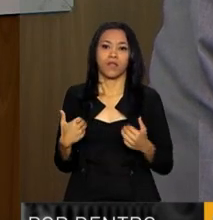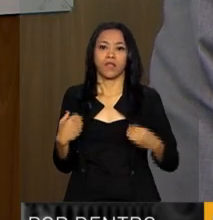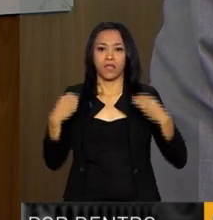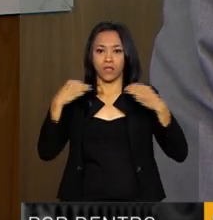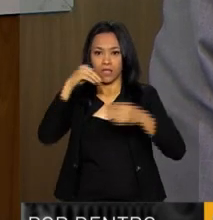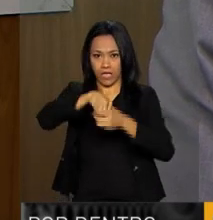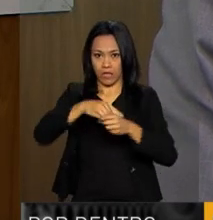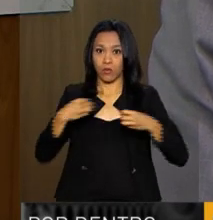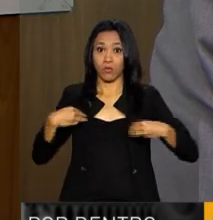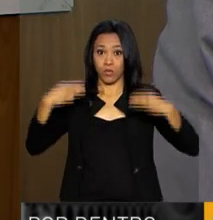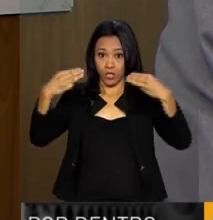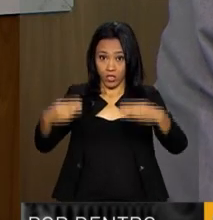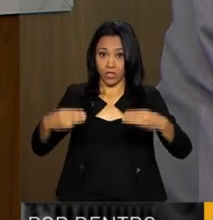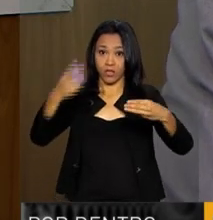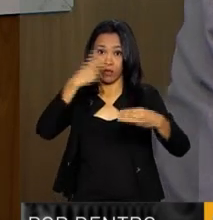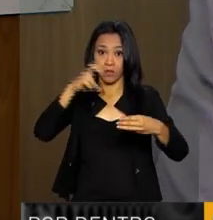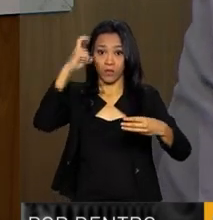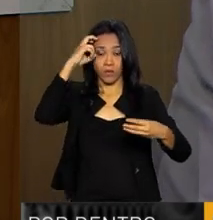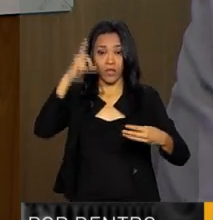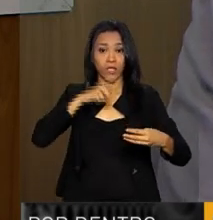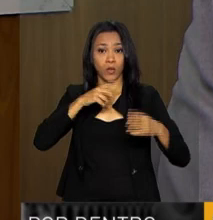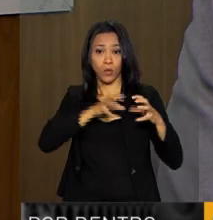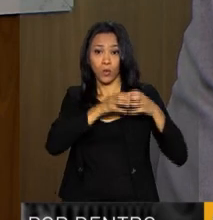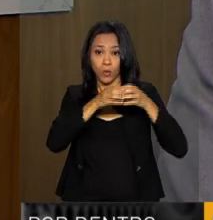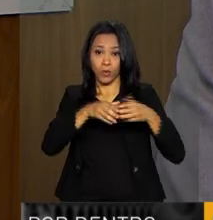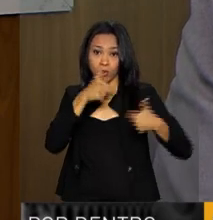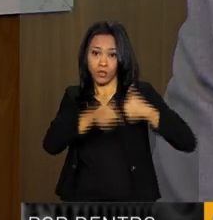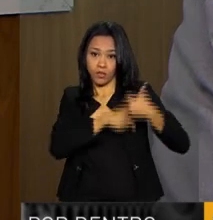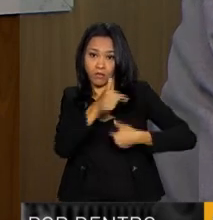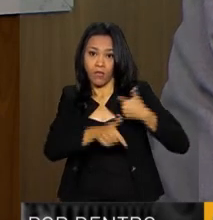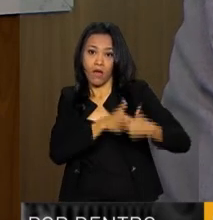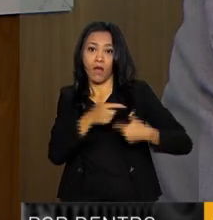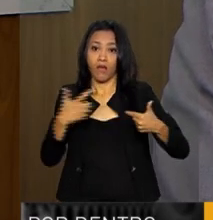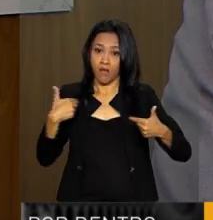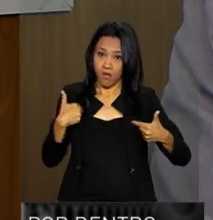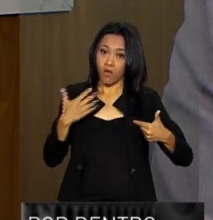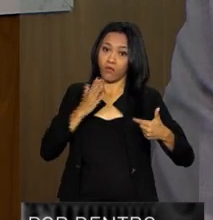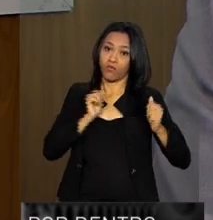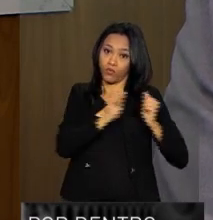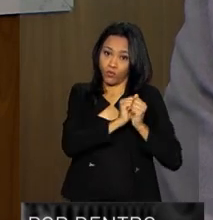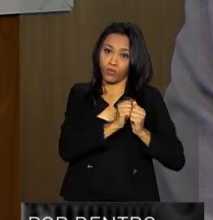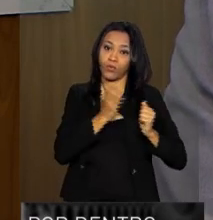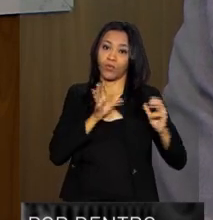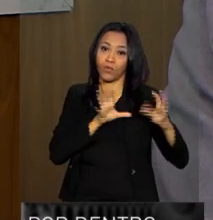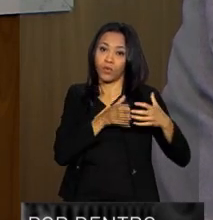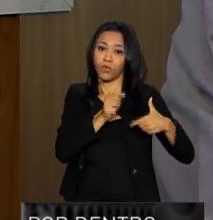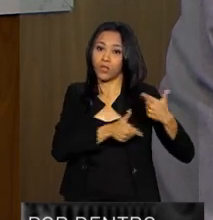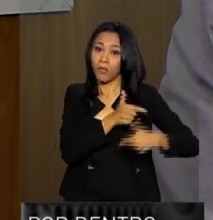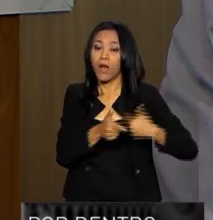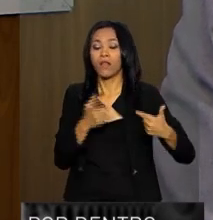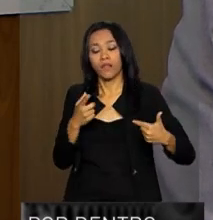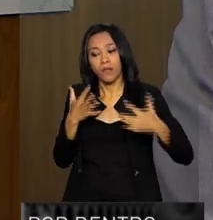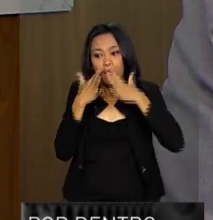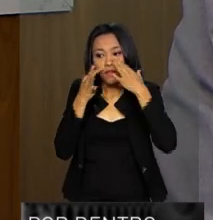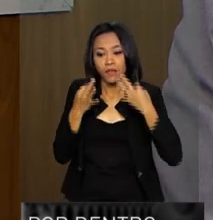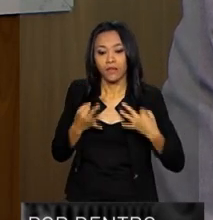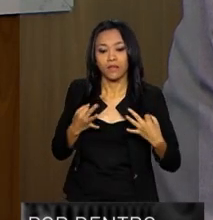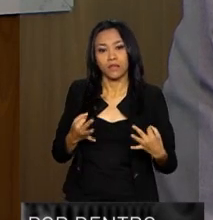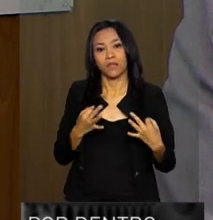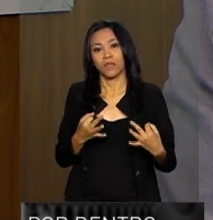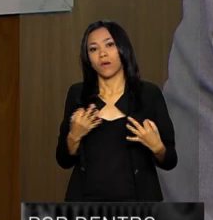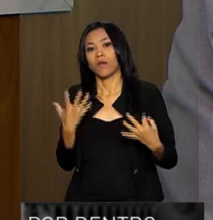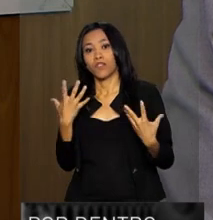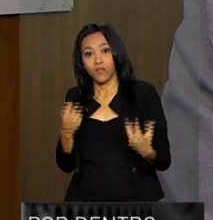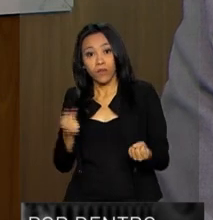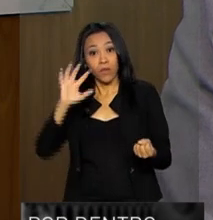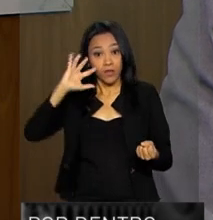eu ea minha equipe temos dado uma atenção grande para esse assunto procurado tomar todas as medidas que estão